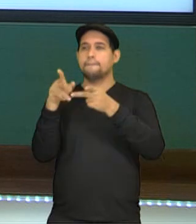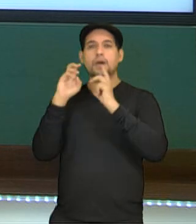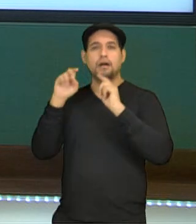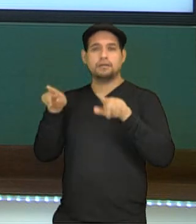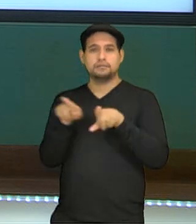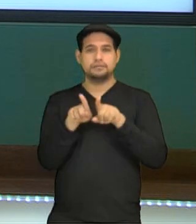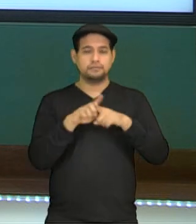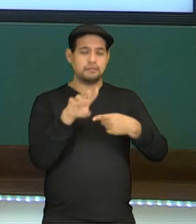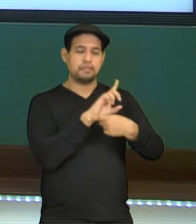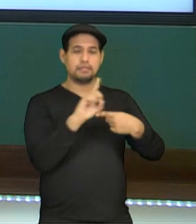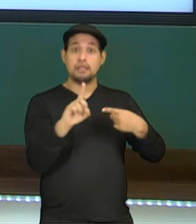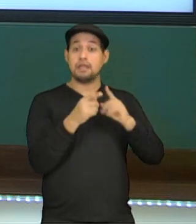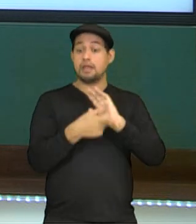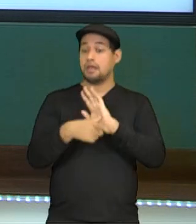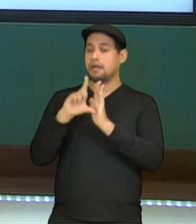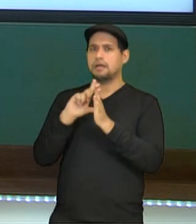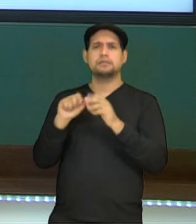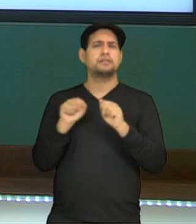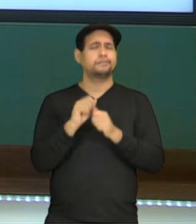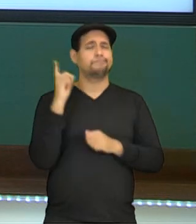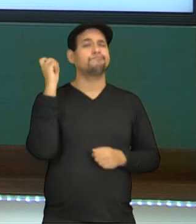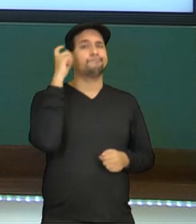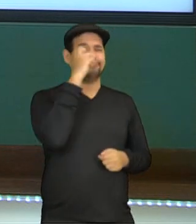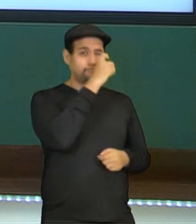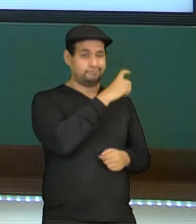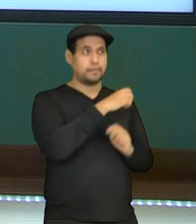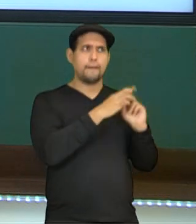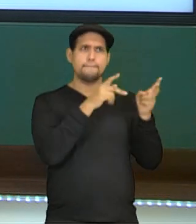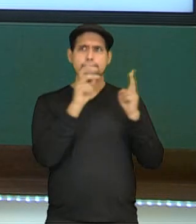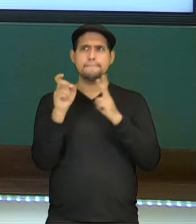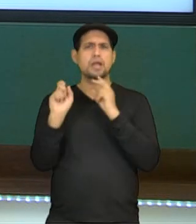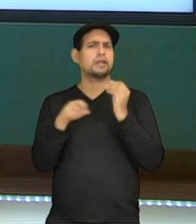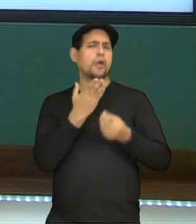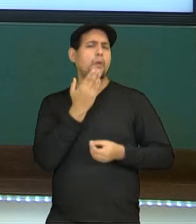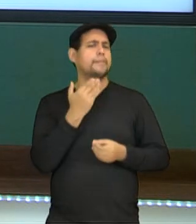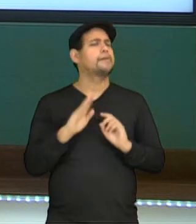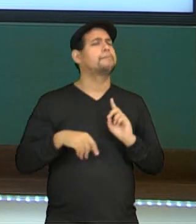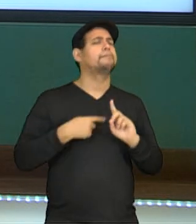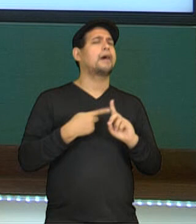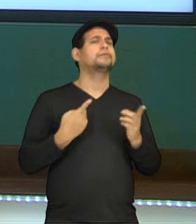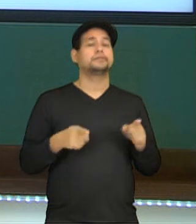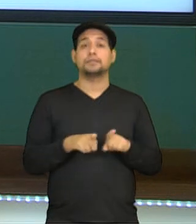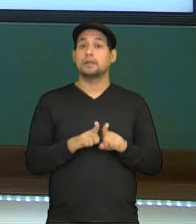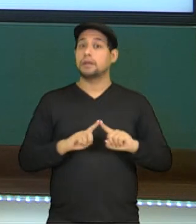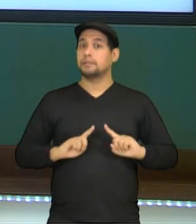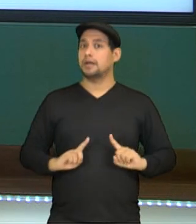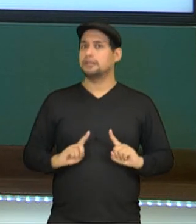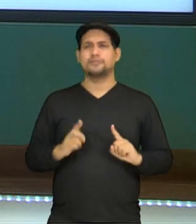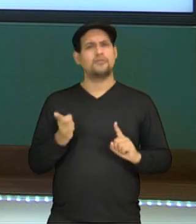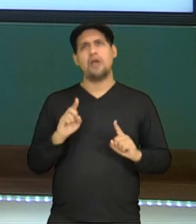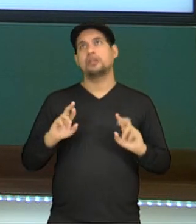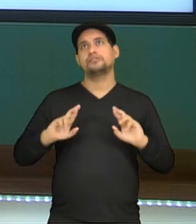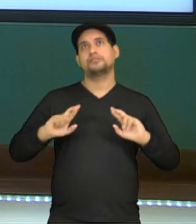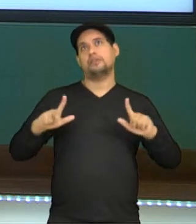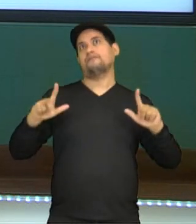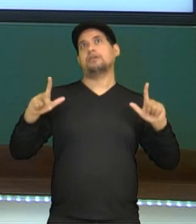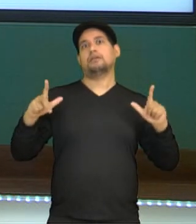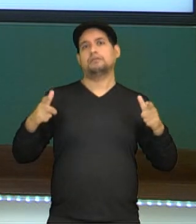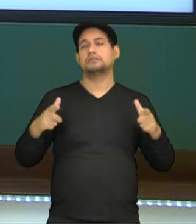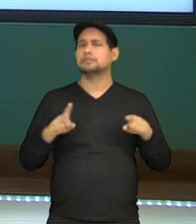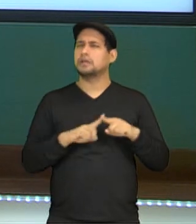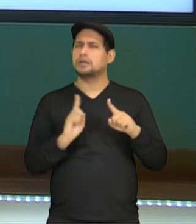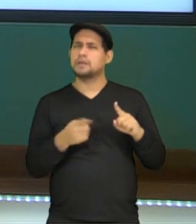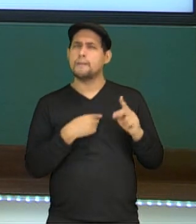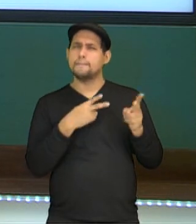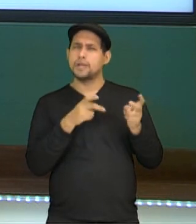mesmo denominador. Antes ficava mais difícil de ver quem que tinha comido mais. Perceba que não é tanta diferença, né? Se a